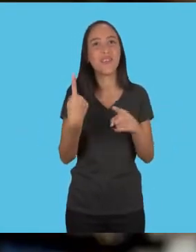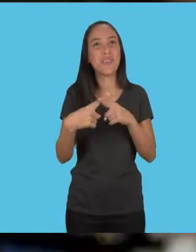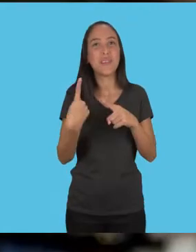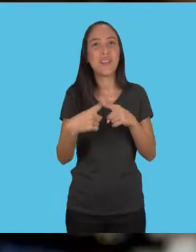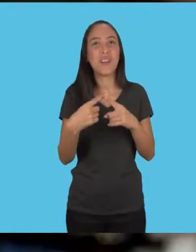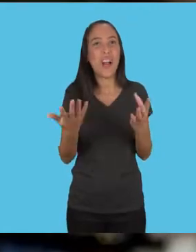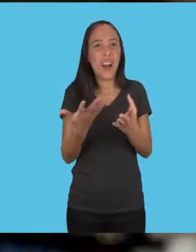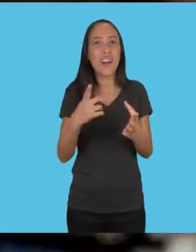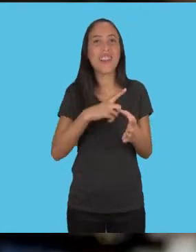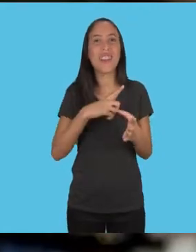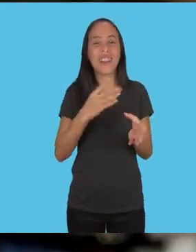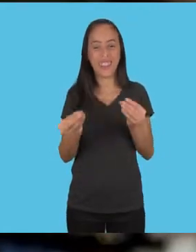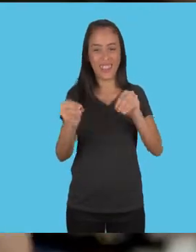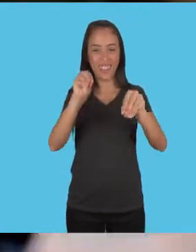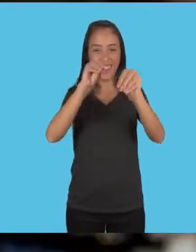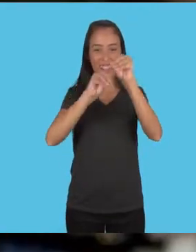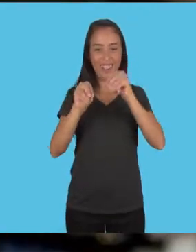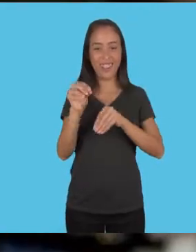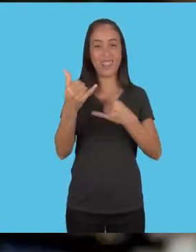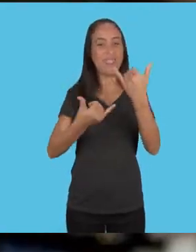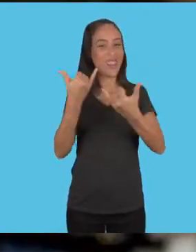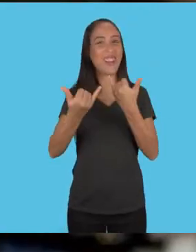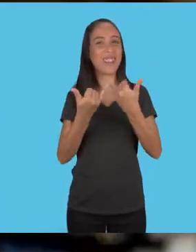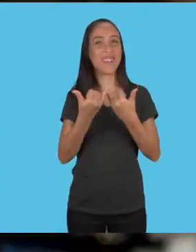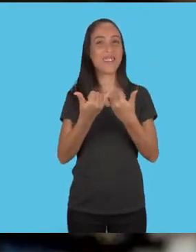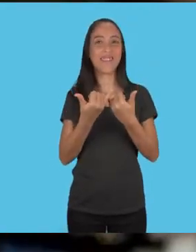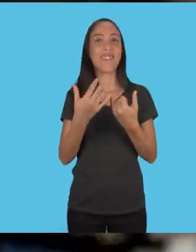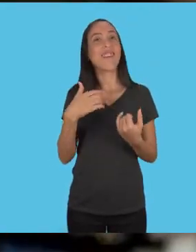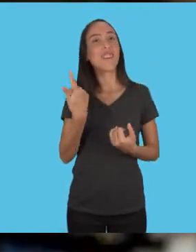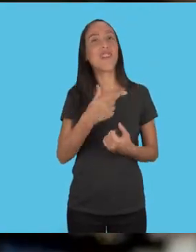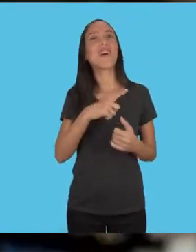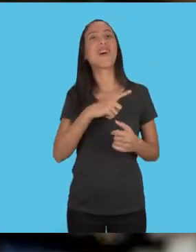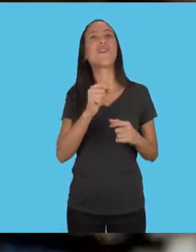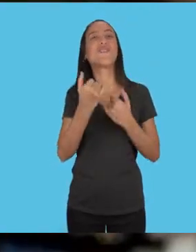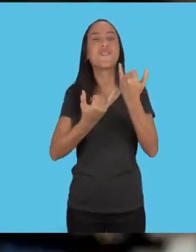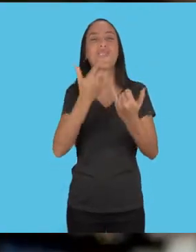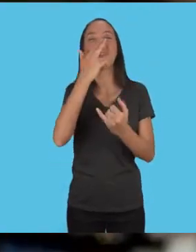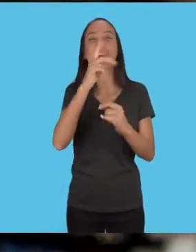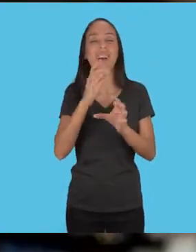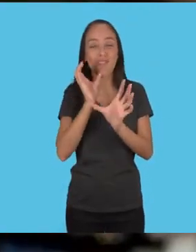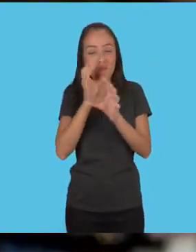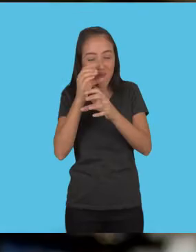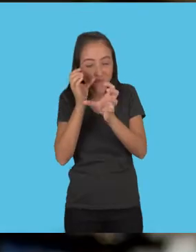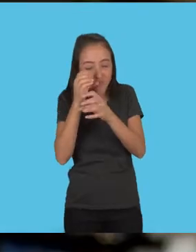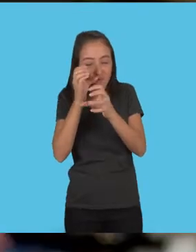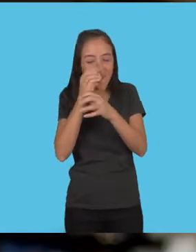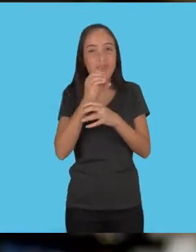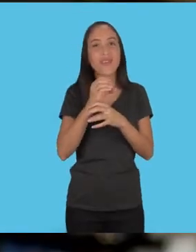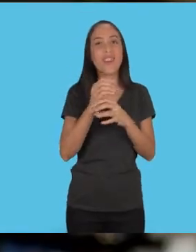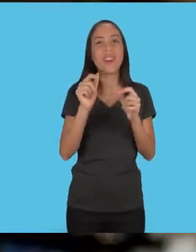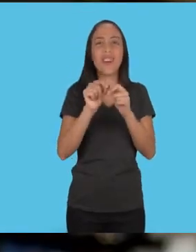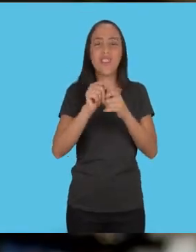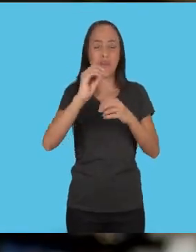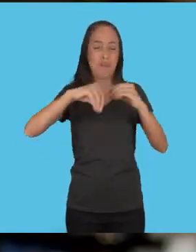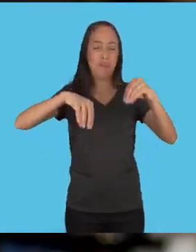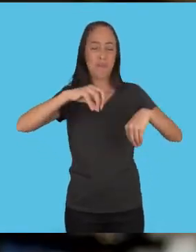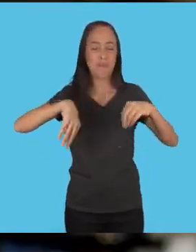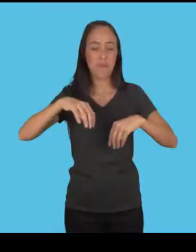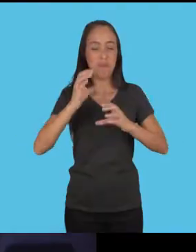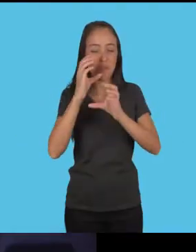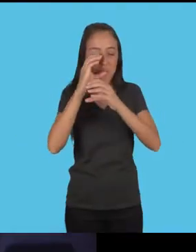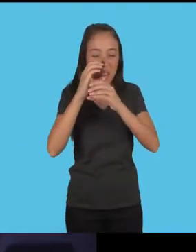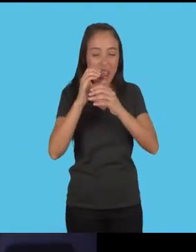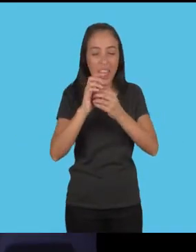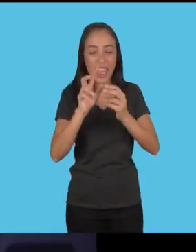hoje tem Lego, né? Para nós teve microscópio. Foi um tal de desmontar o